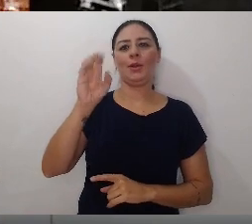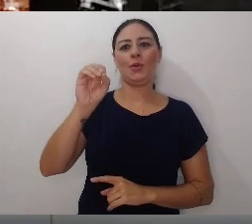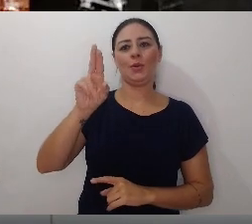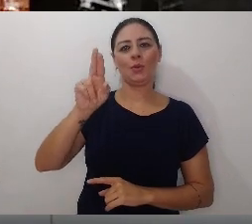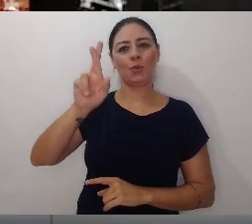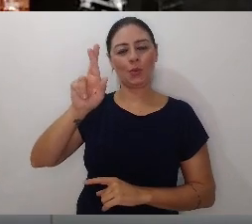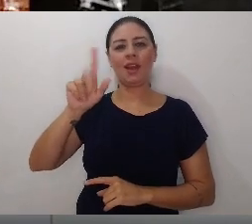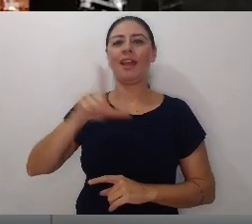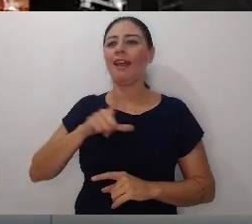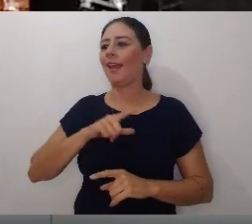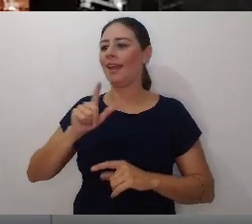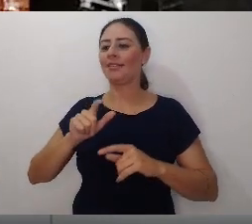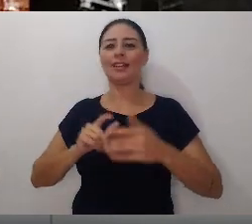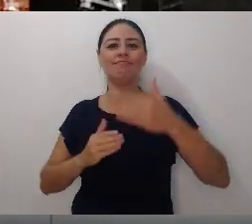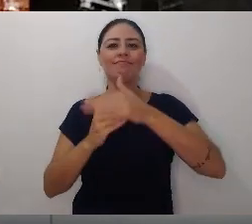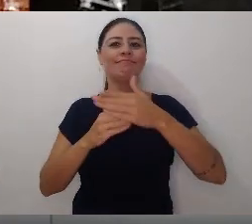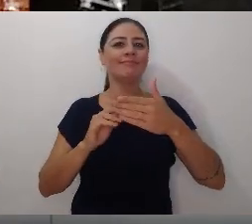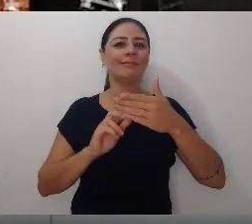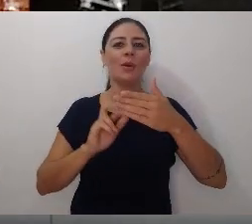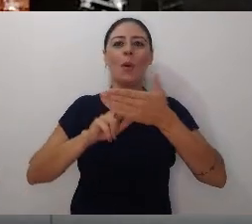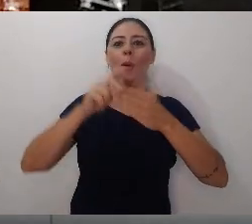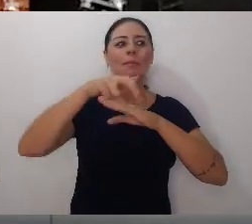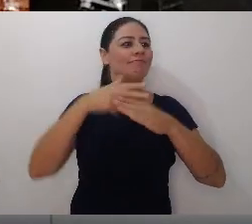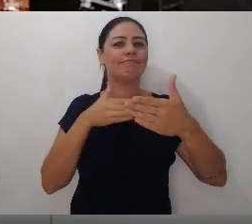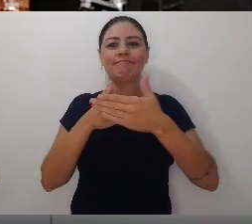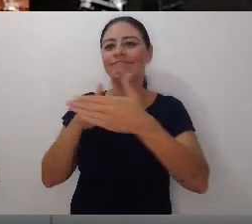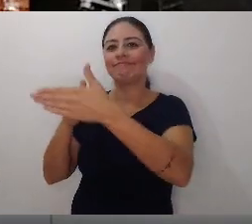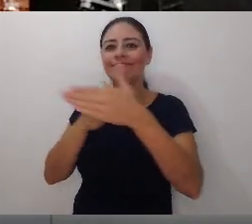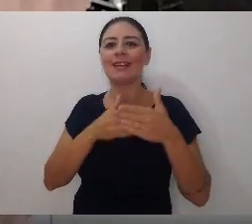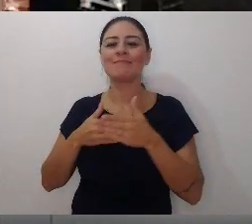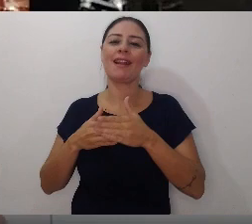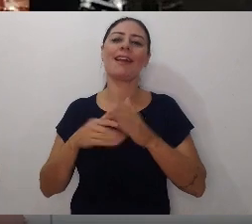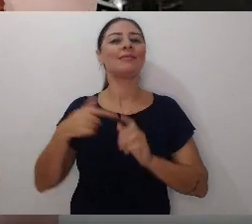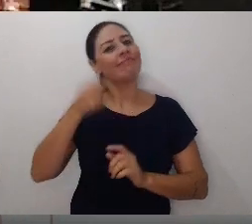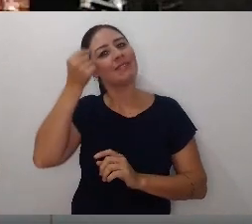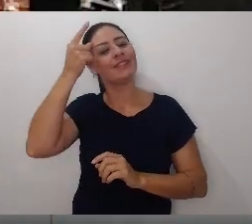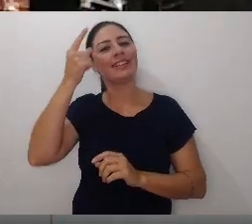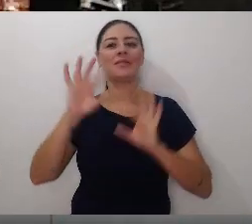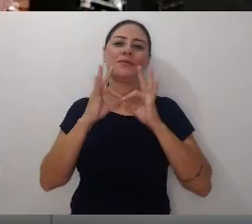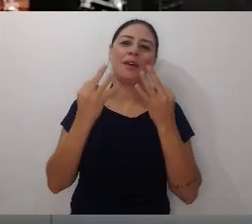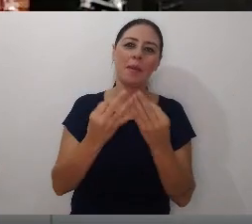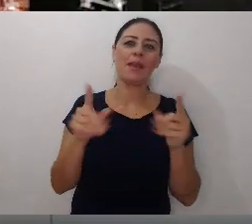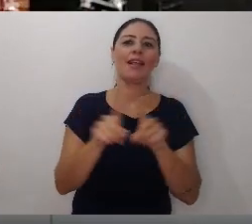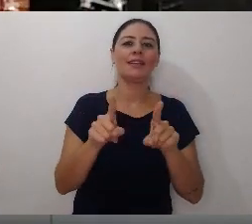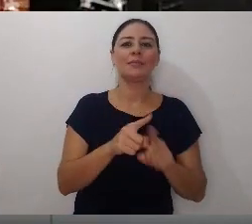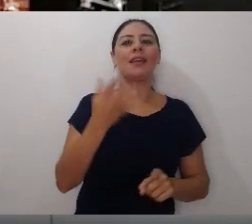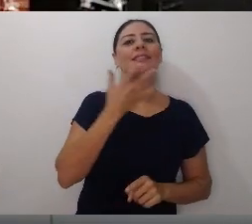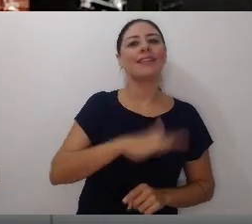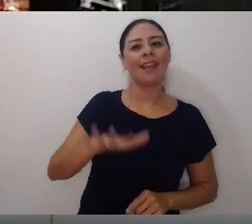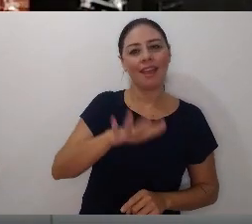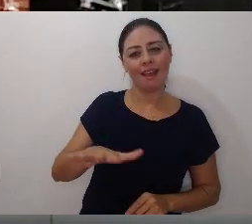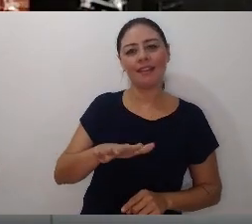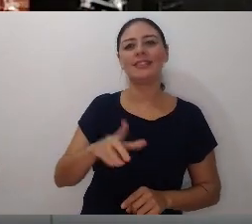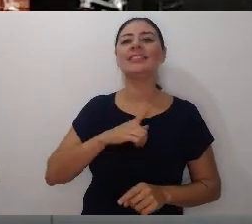chama parkour doméstico. Parkour, não sei se todo mundo sabe o que é aquelas competições de obstáculos. Então,